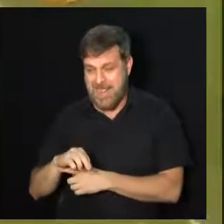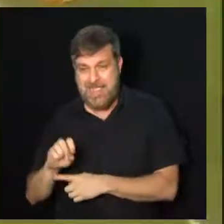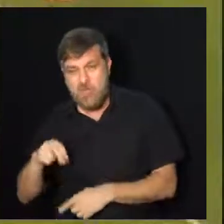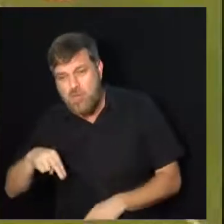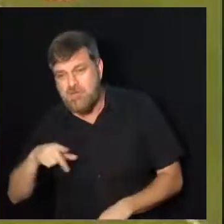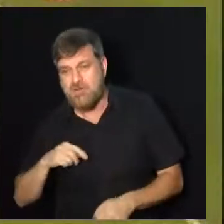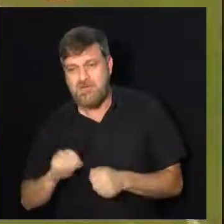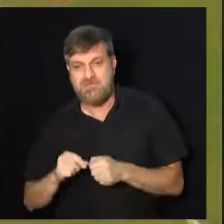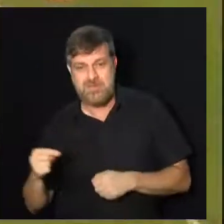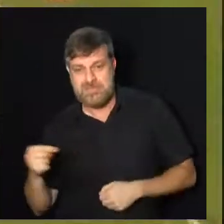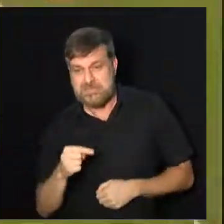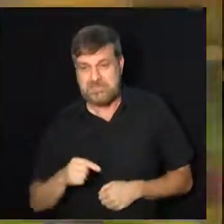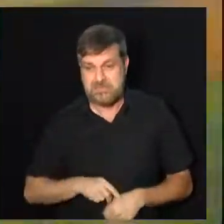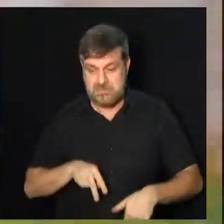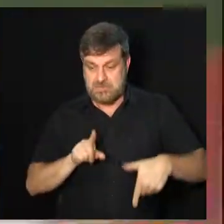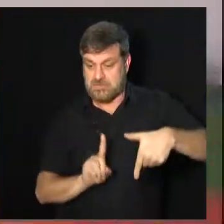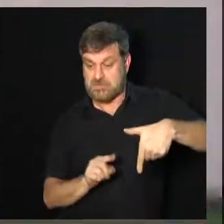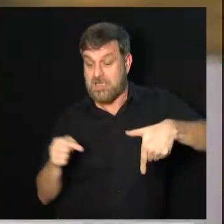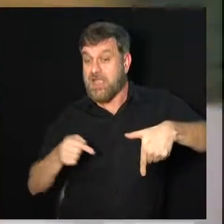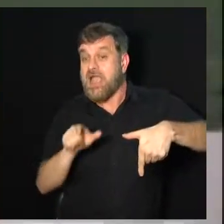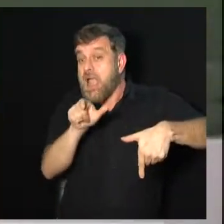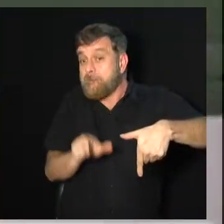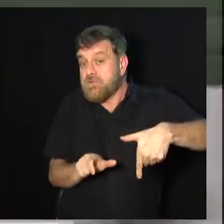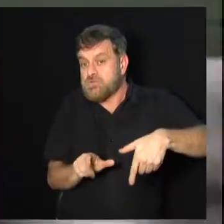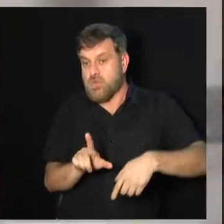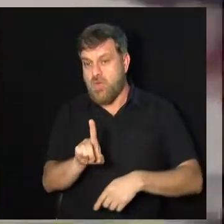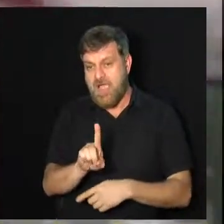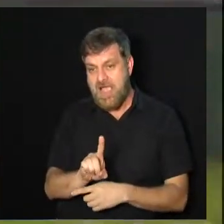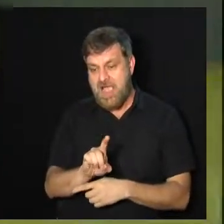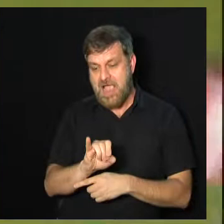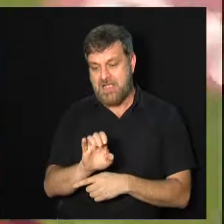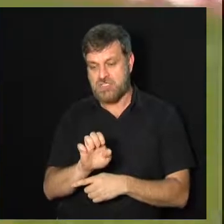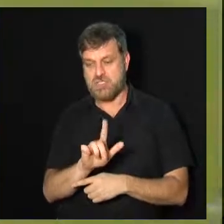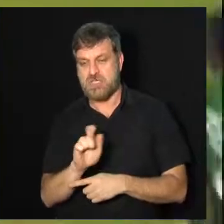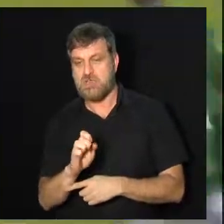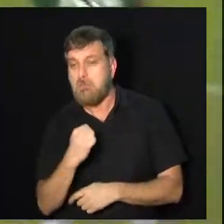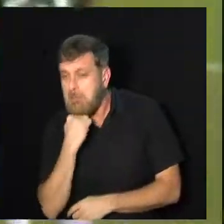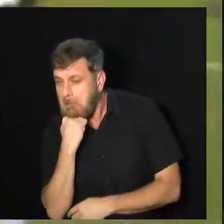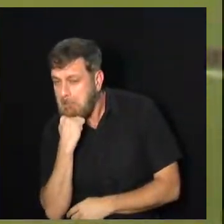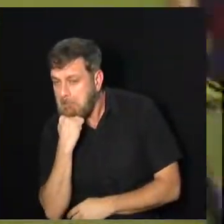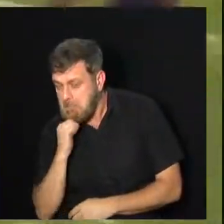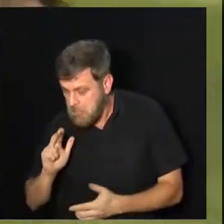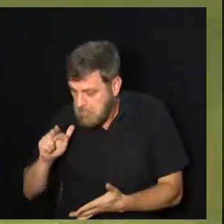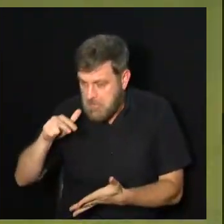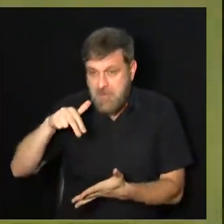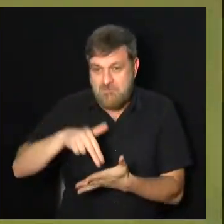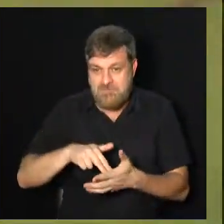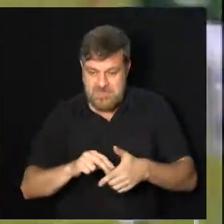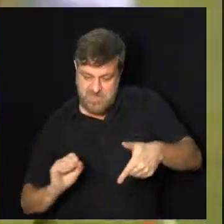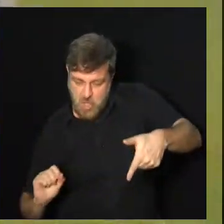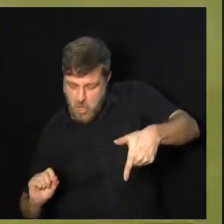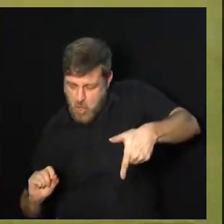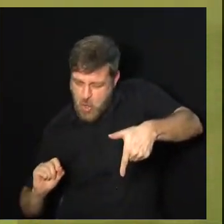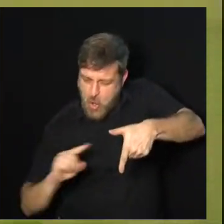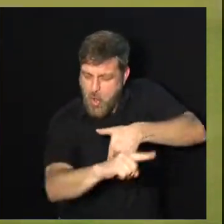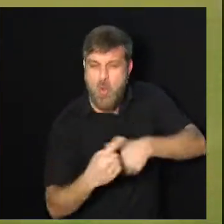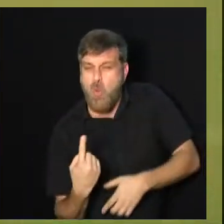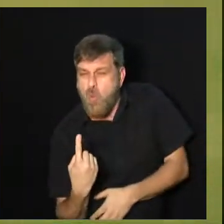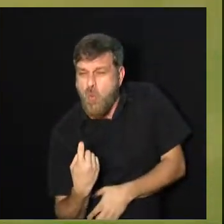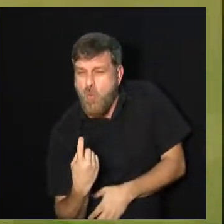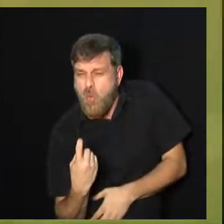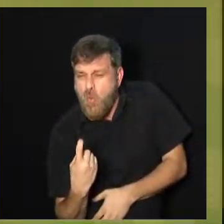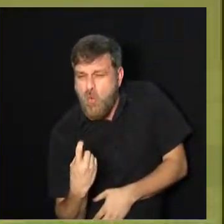mascado. E no meio da área estava Diego Cardoso, que saiu do banco de reservas para marcar o único gol do